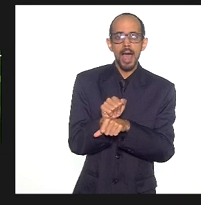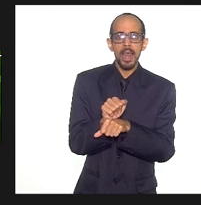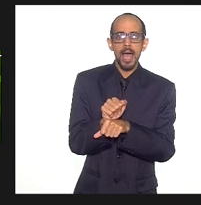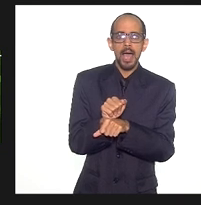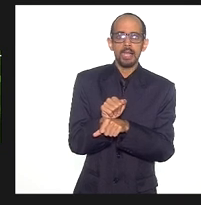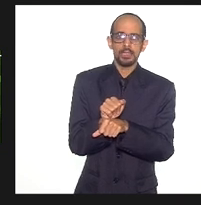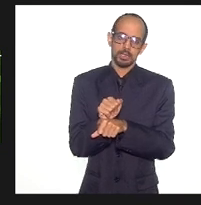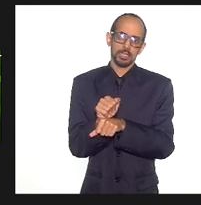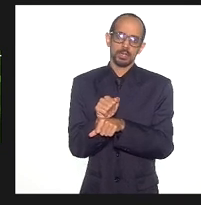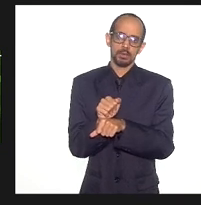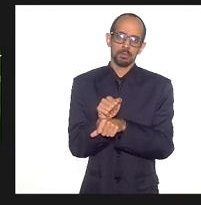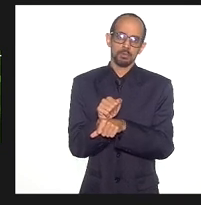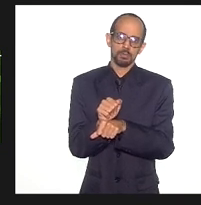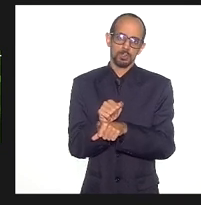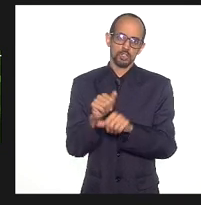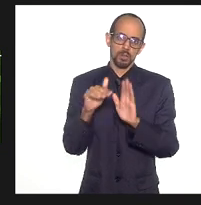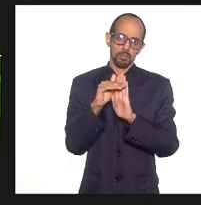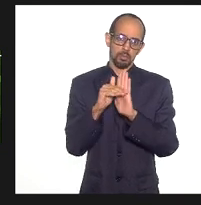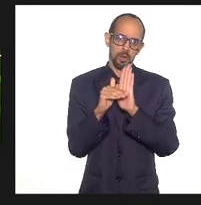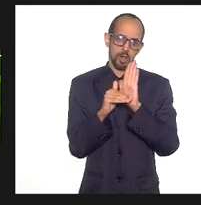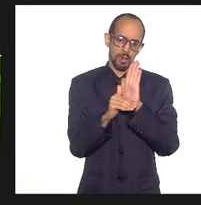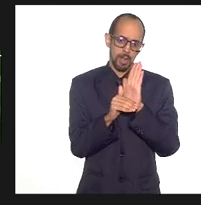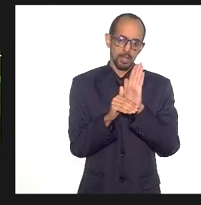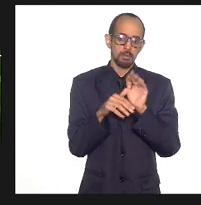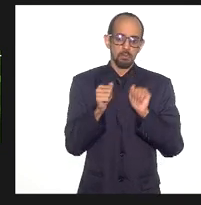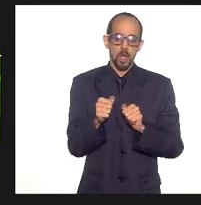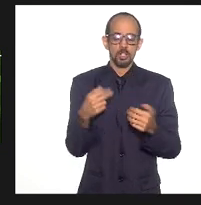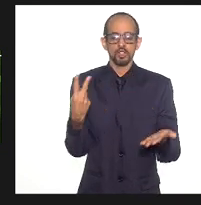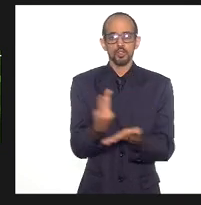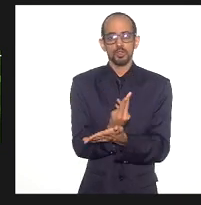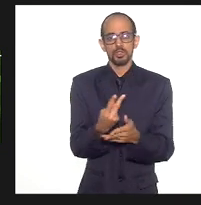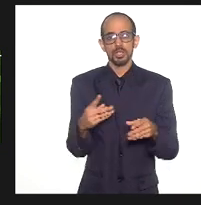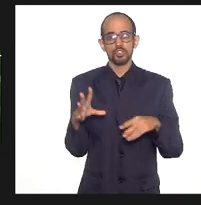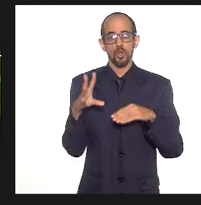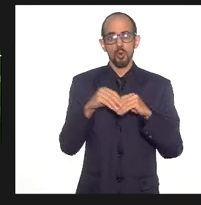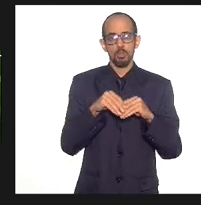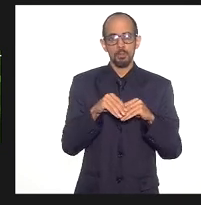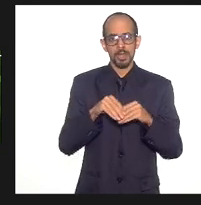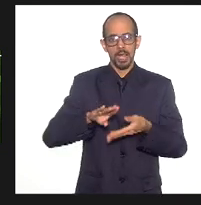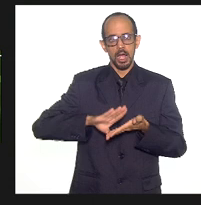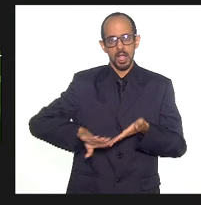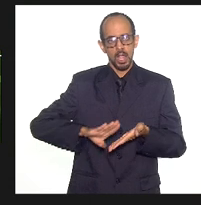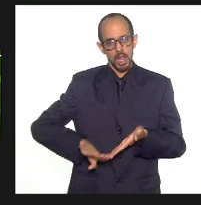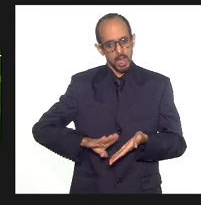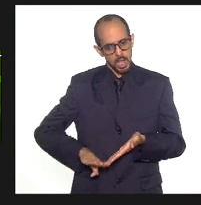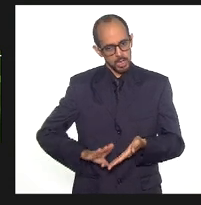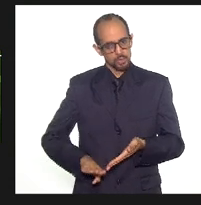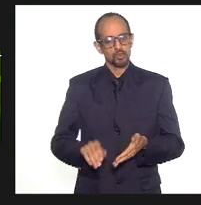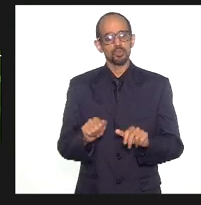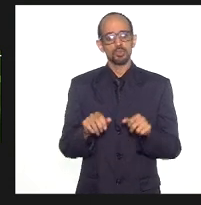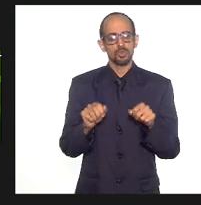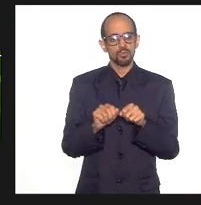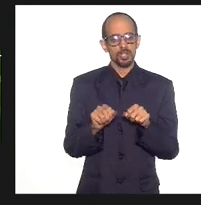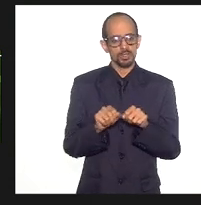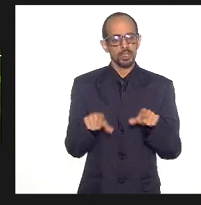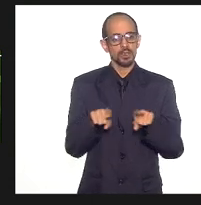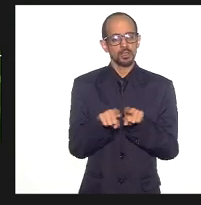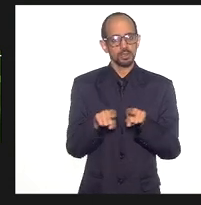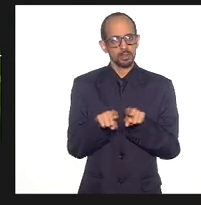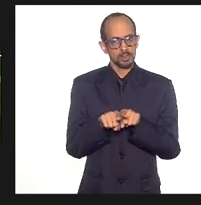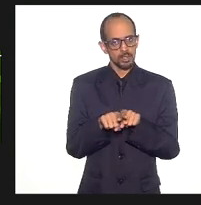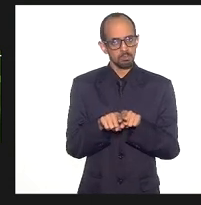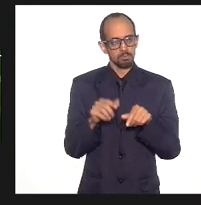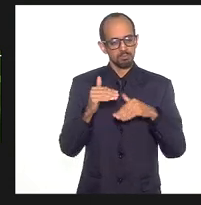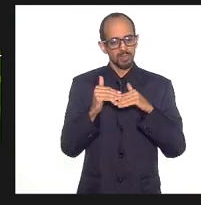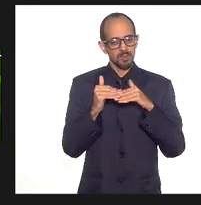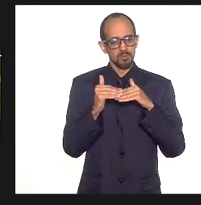situações que envolvem intervenção em poços, que podem adicionar gastos e, consequentemente, descolar em relação a